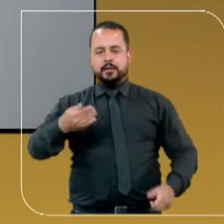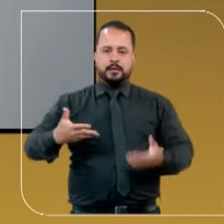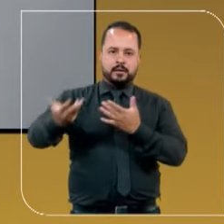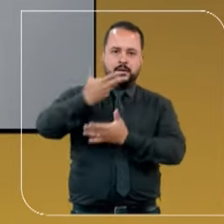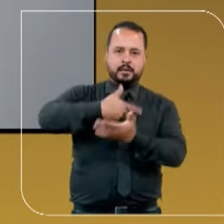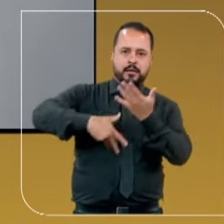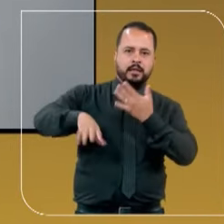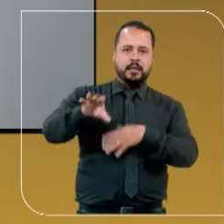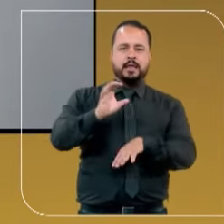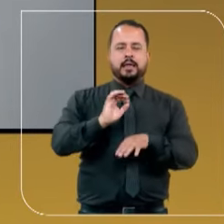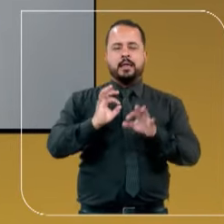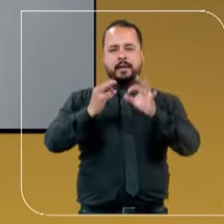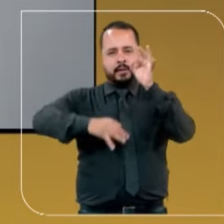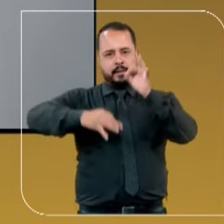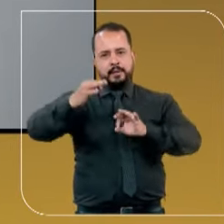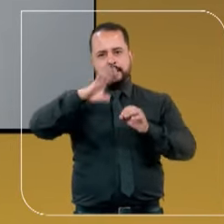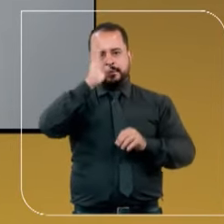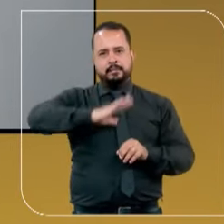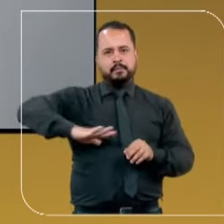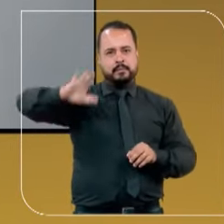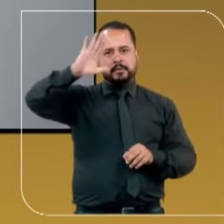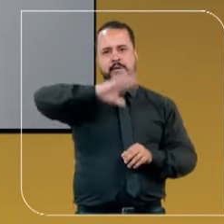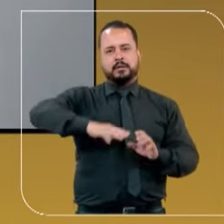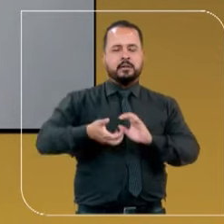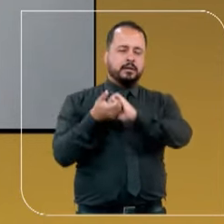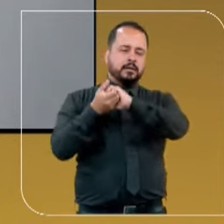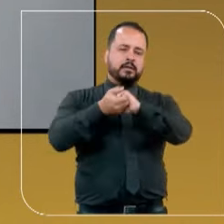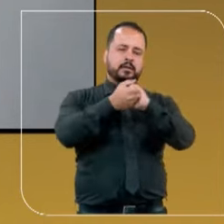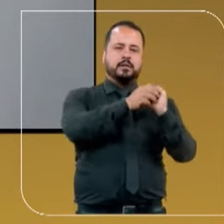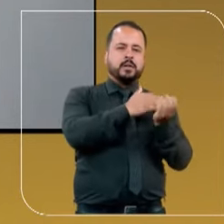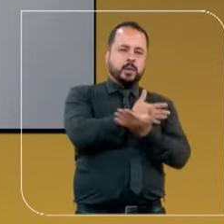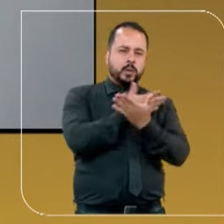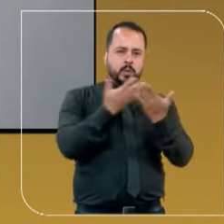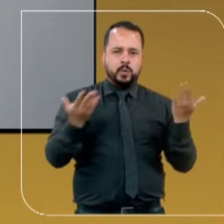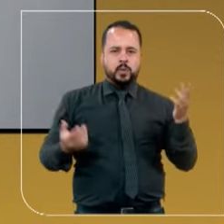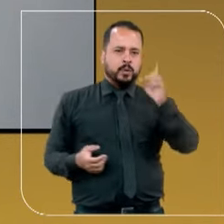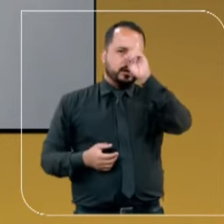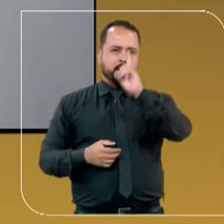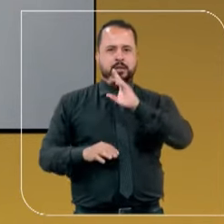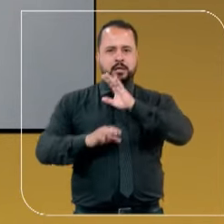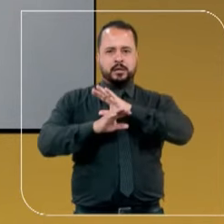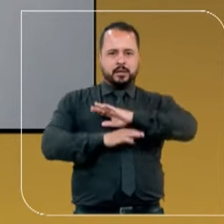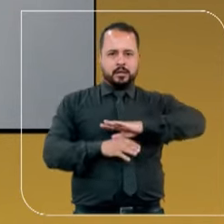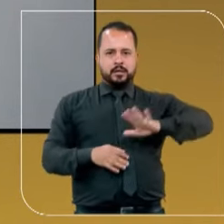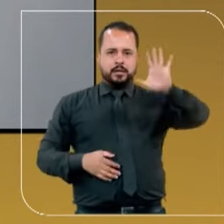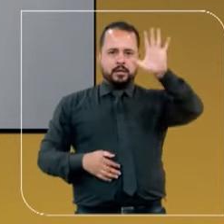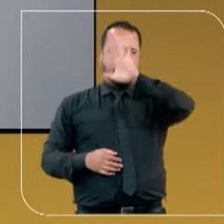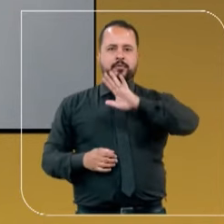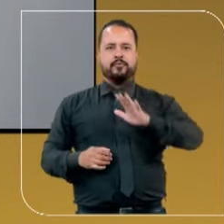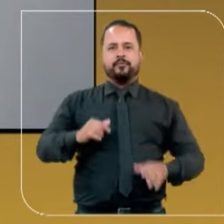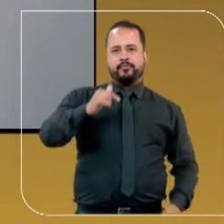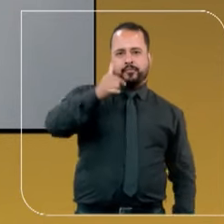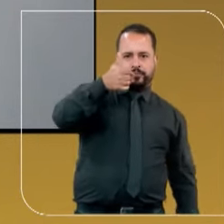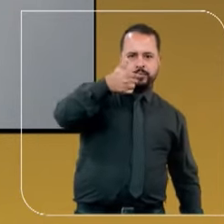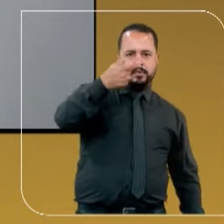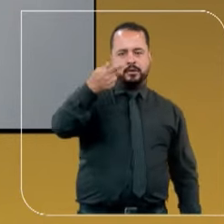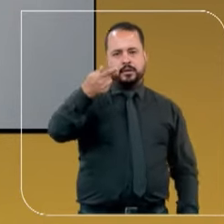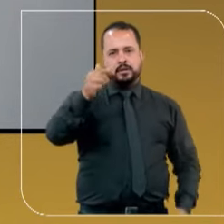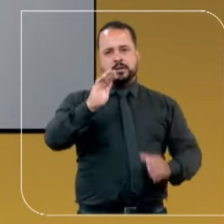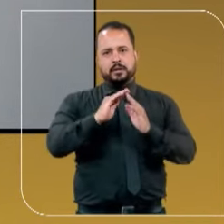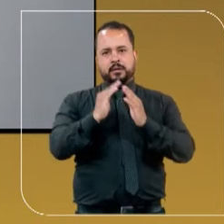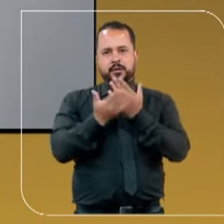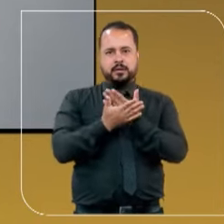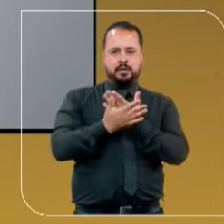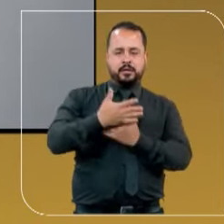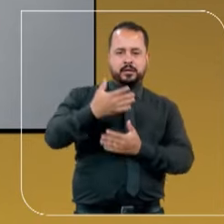magistratura brasileira. E aqui ressalvo e cumprimento todos os diretores gerais dos 27 escolas de